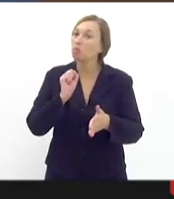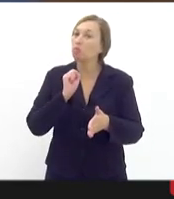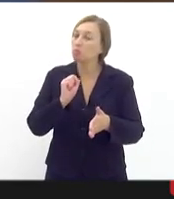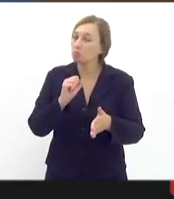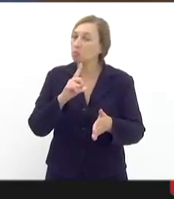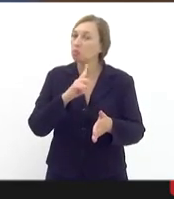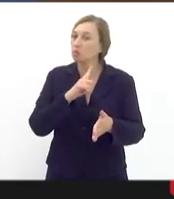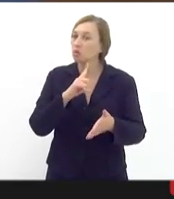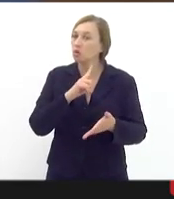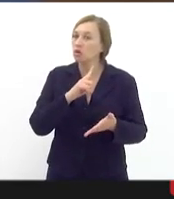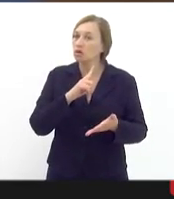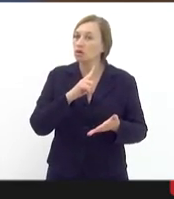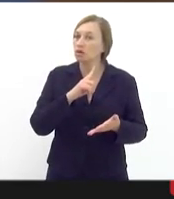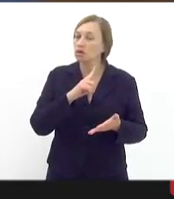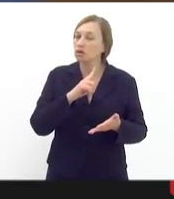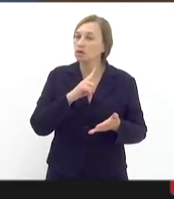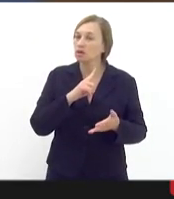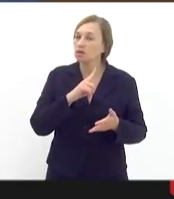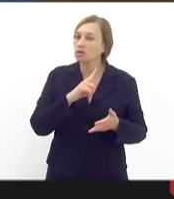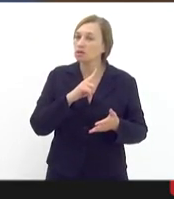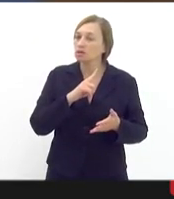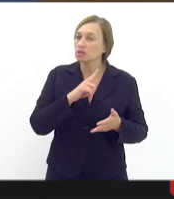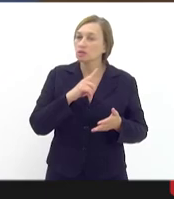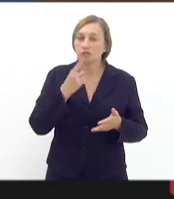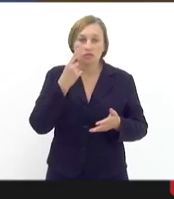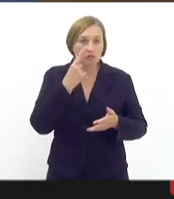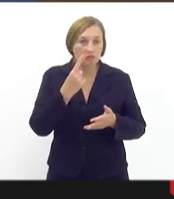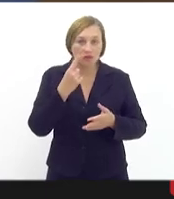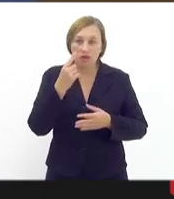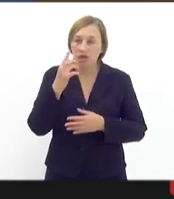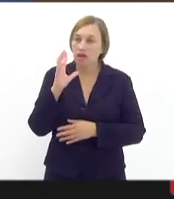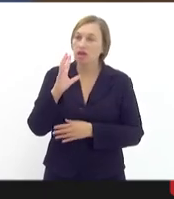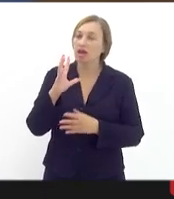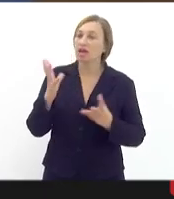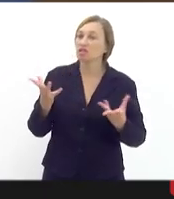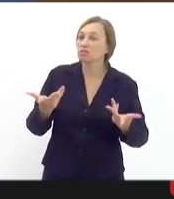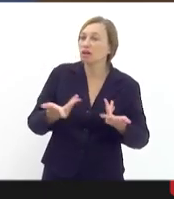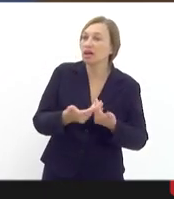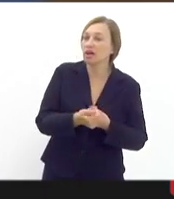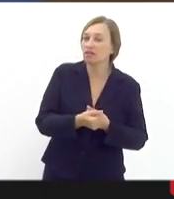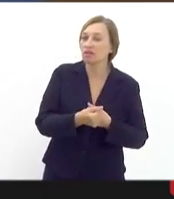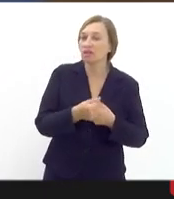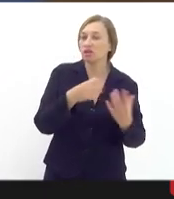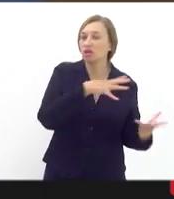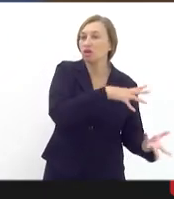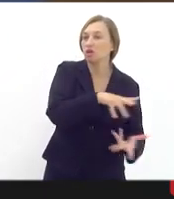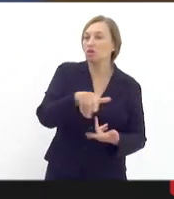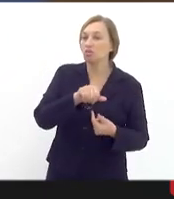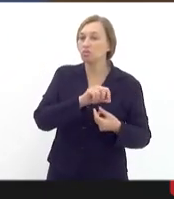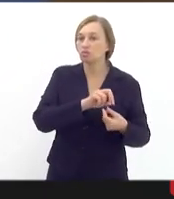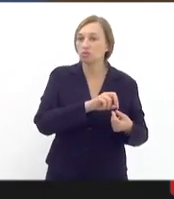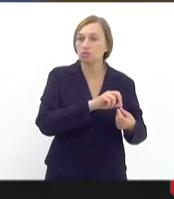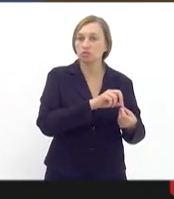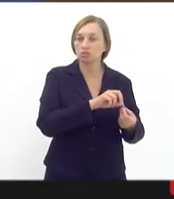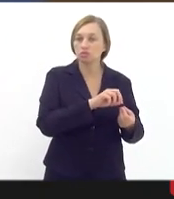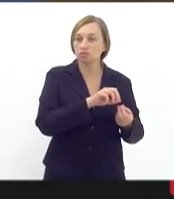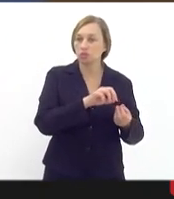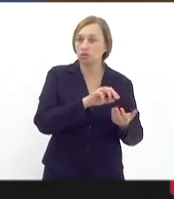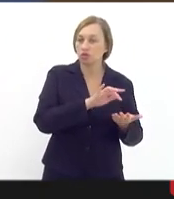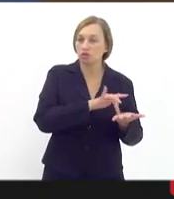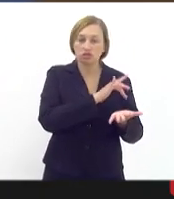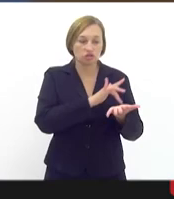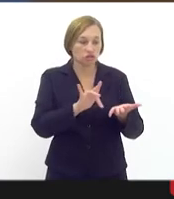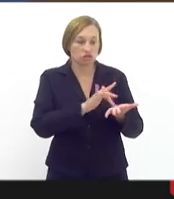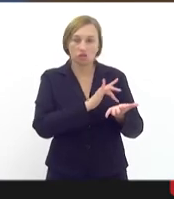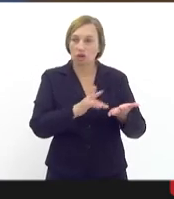ter, explorar as maravilhas que o mundo virtual nos oferece. Eu sempre digo, Mink, que nós não podemos ser os